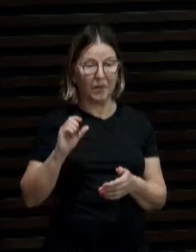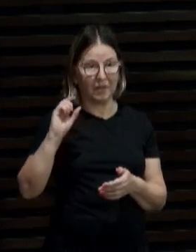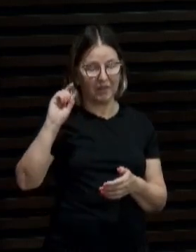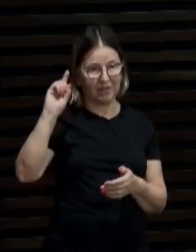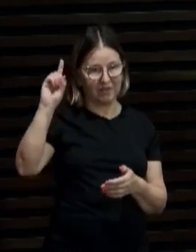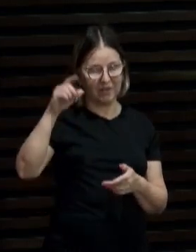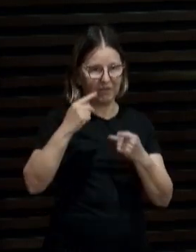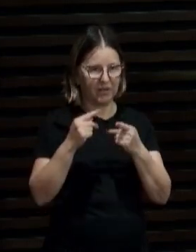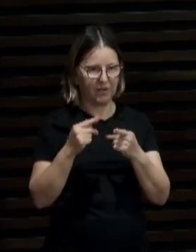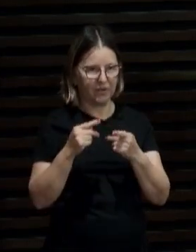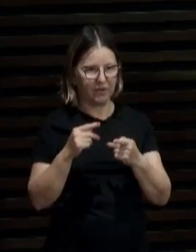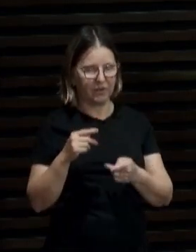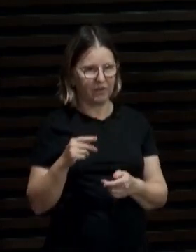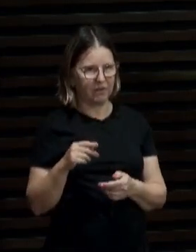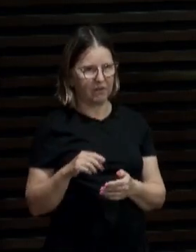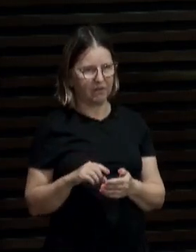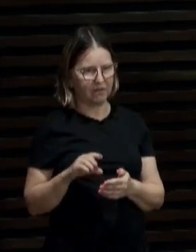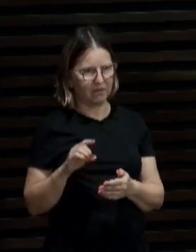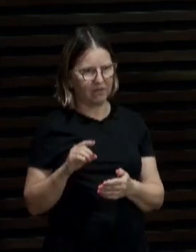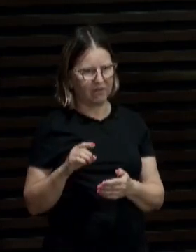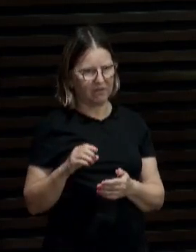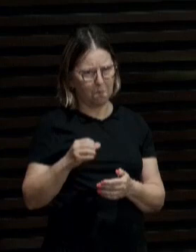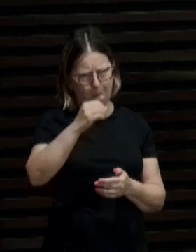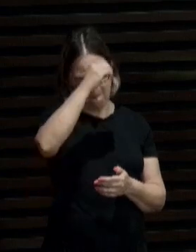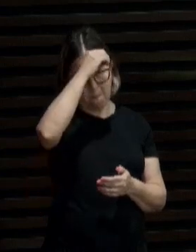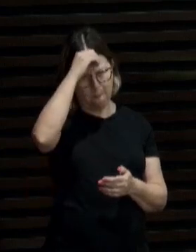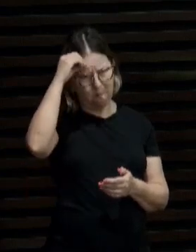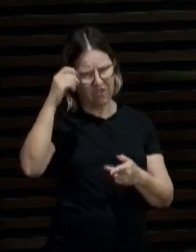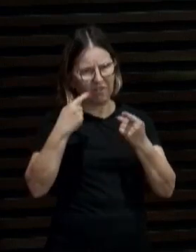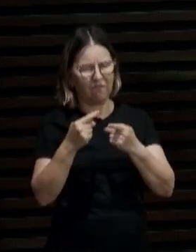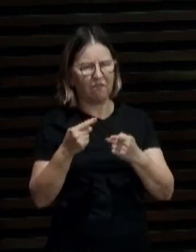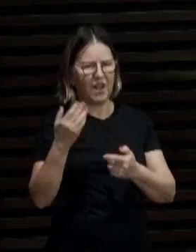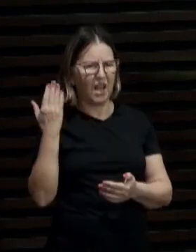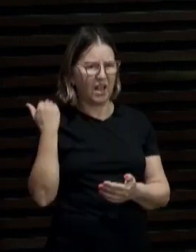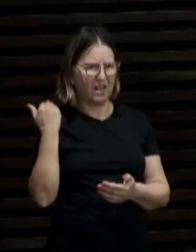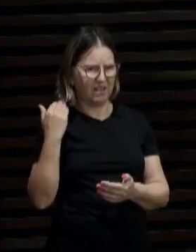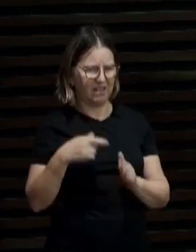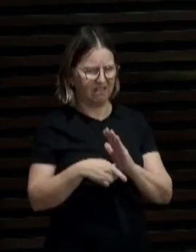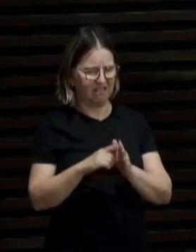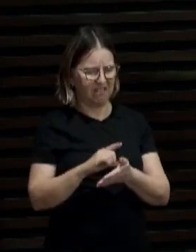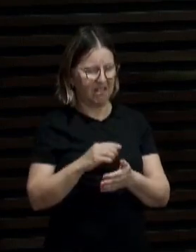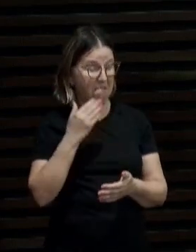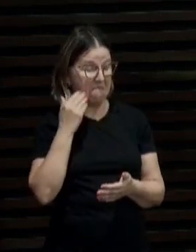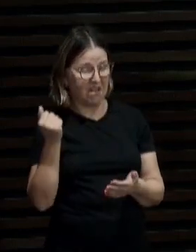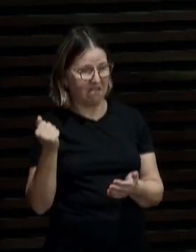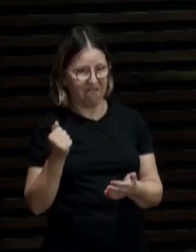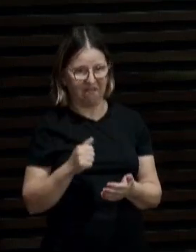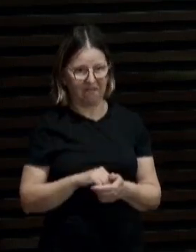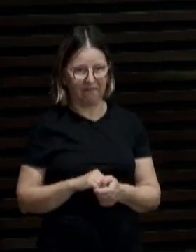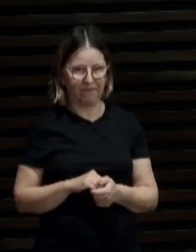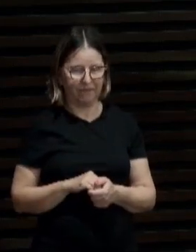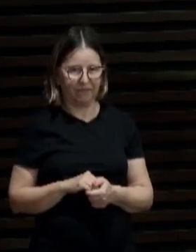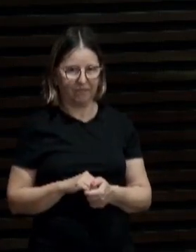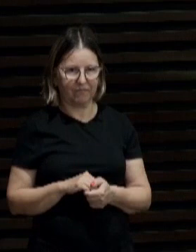que antigamente era melhor do que hoje. A gente tem essa coisa, né? Antigamente era melhor, né? Esse dia atrás é que eu despertei